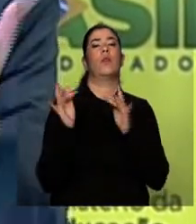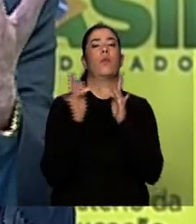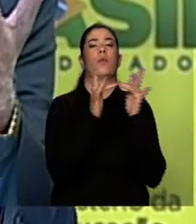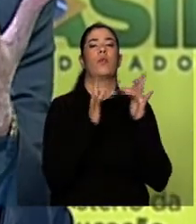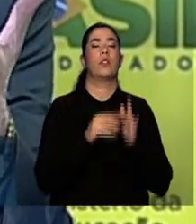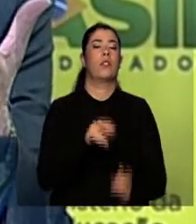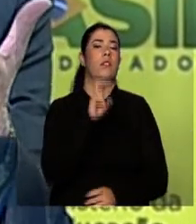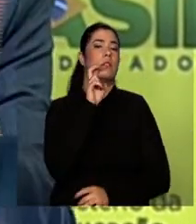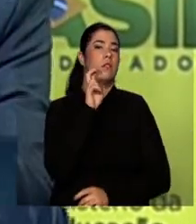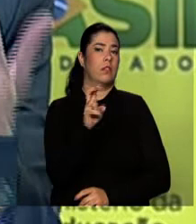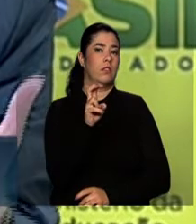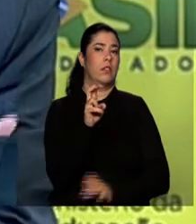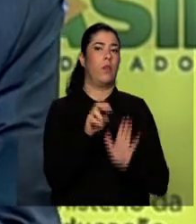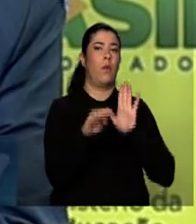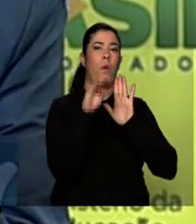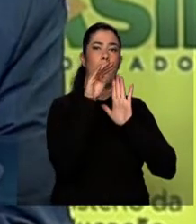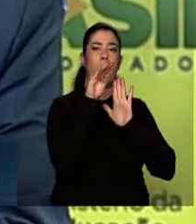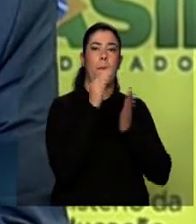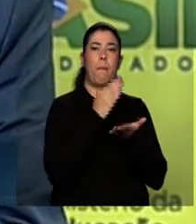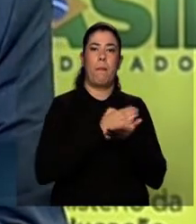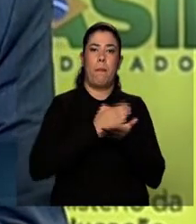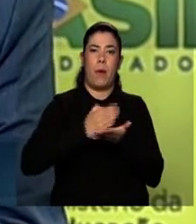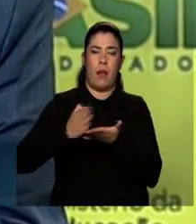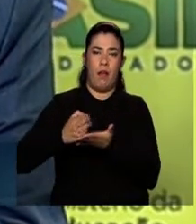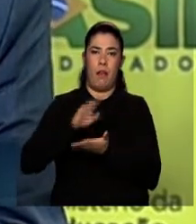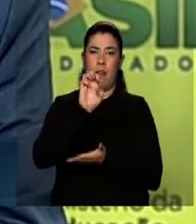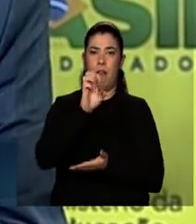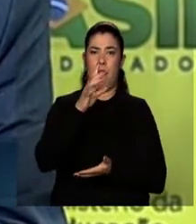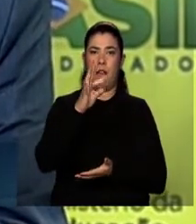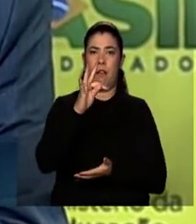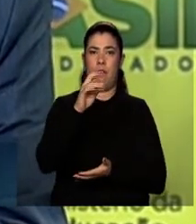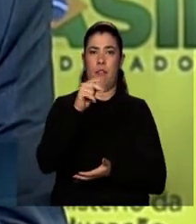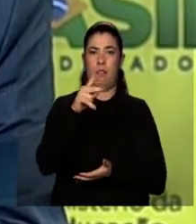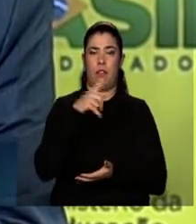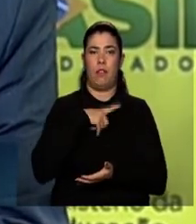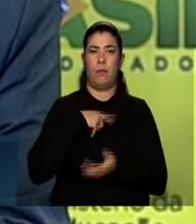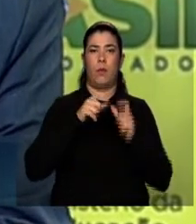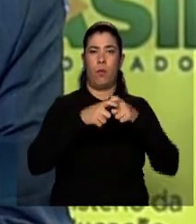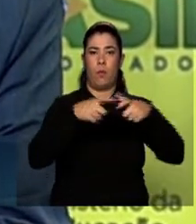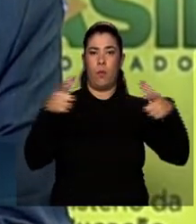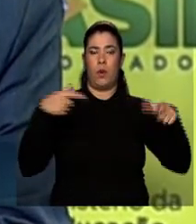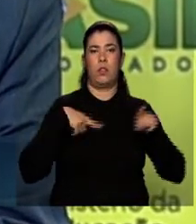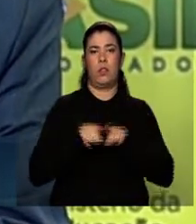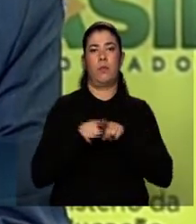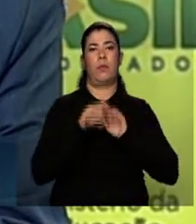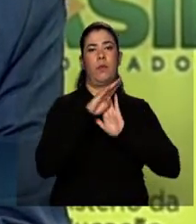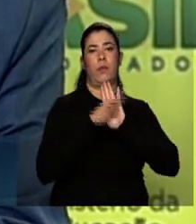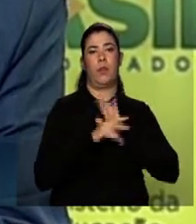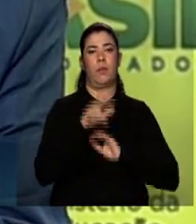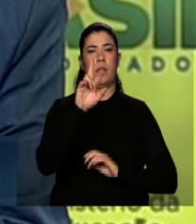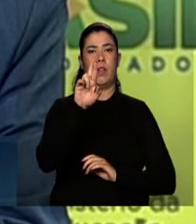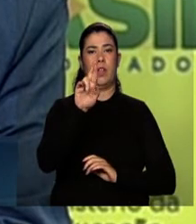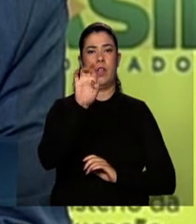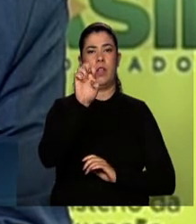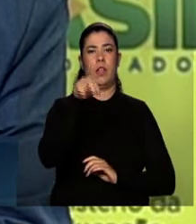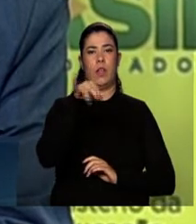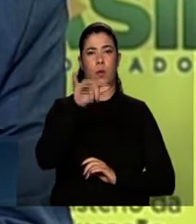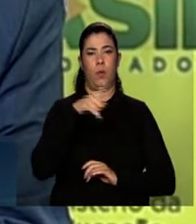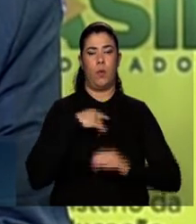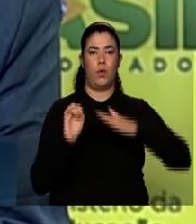de 5 etapas, né? O Brasil teve a expansão das universidades federais, o programa Reúne, que vocês conhecem, os institutos